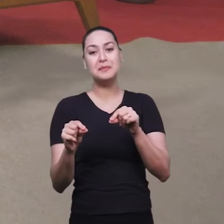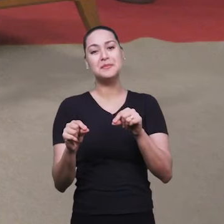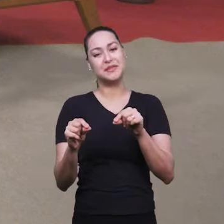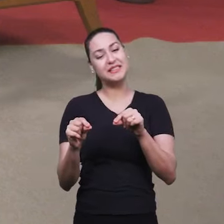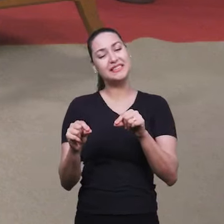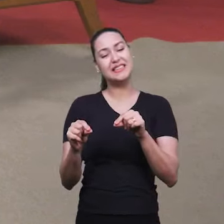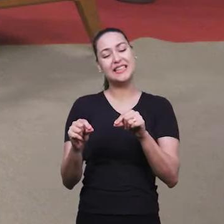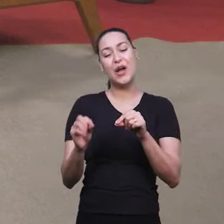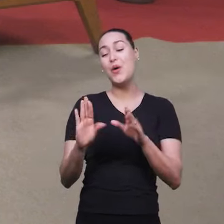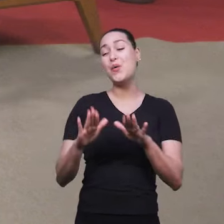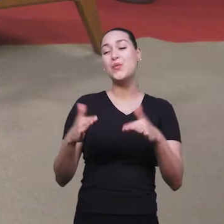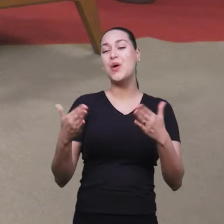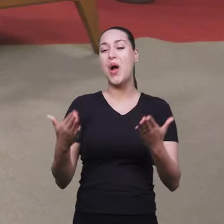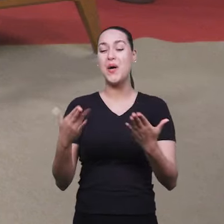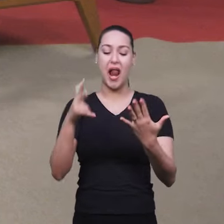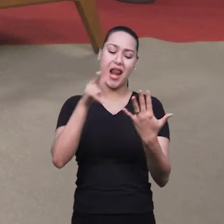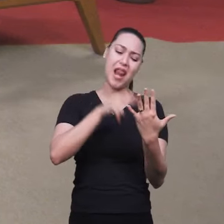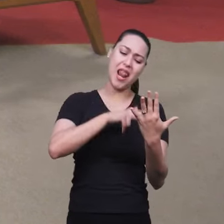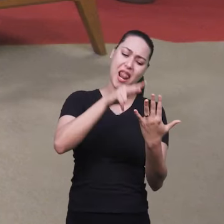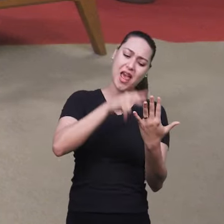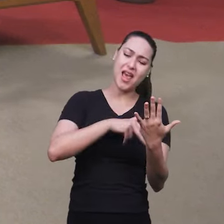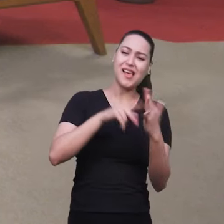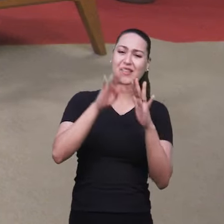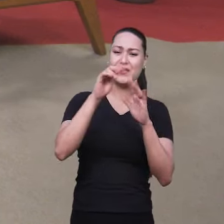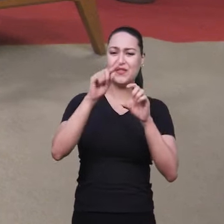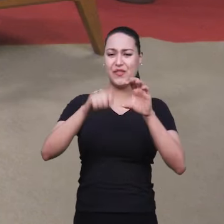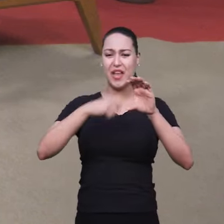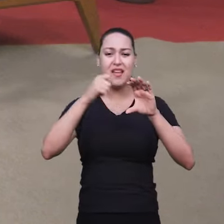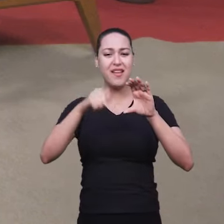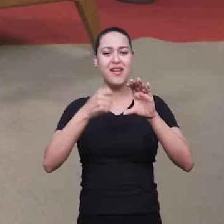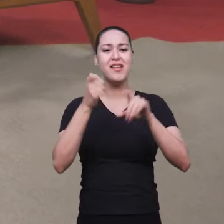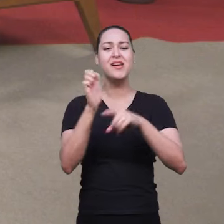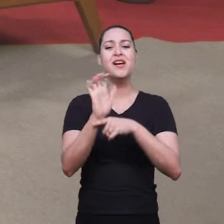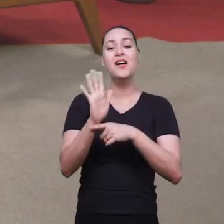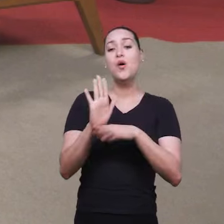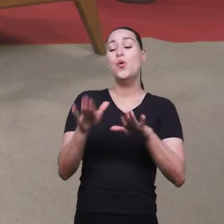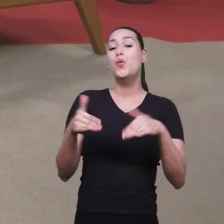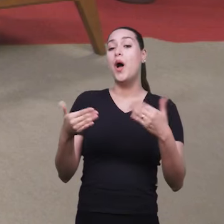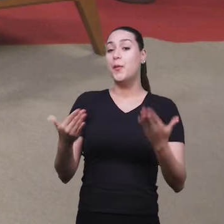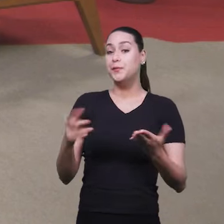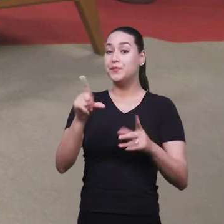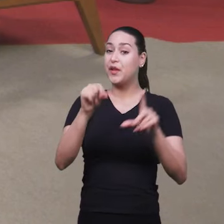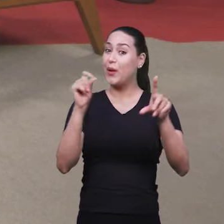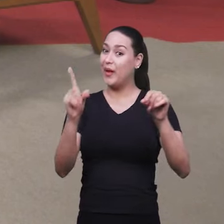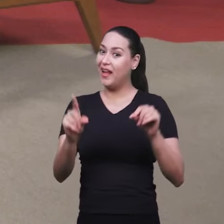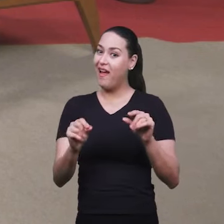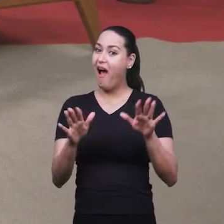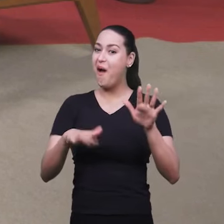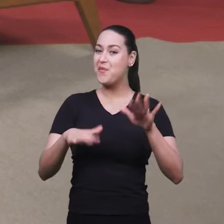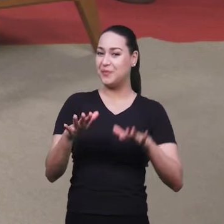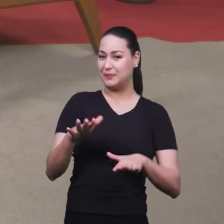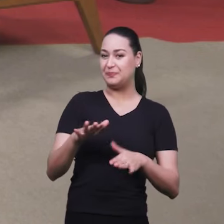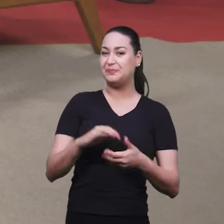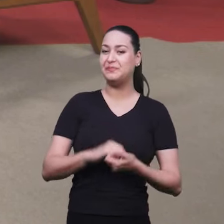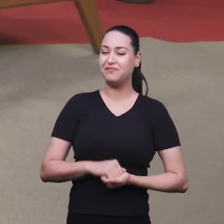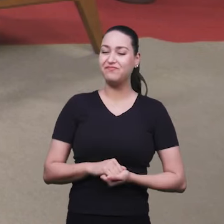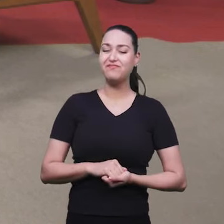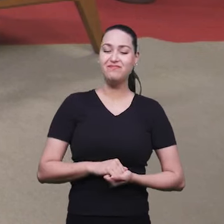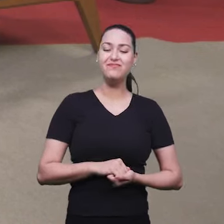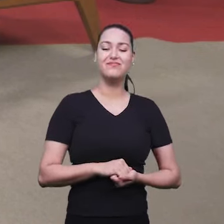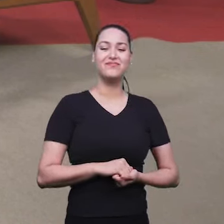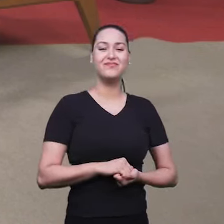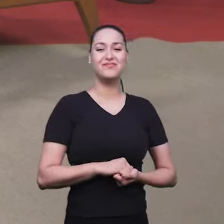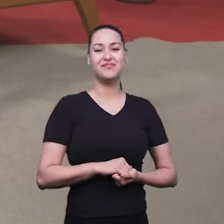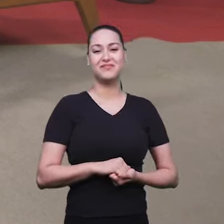nós recebemos, lemos e assistimos a todo o material que é enviado, mas a gente escolhe algumas aqui para trazer na edição